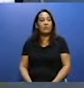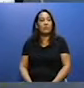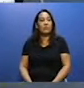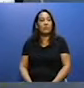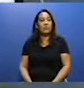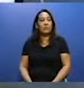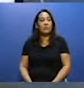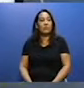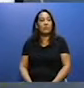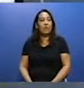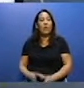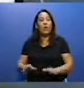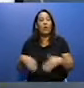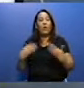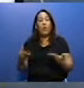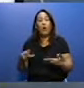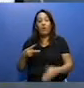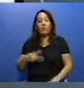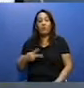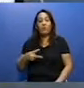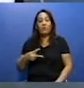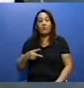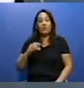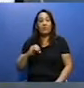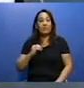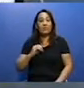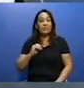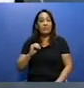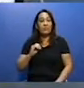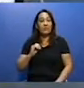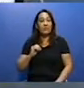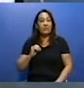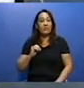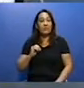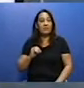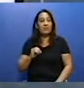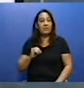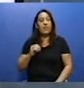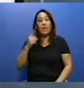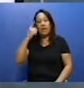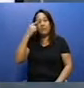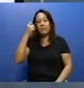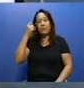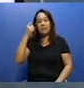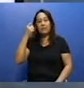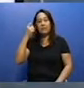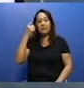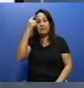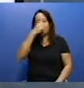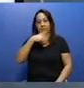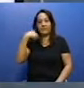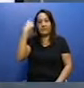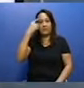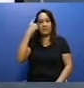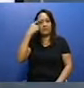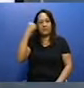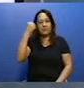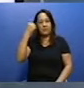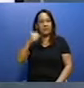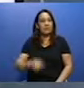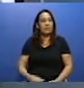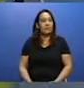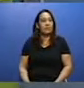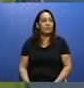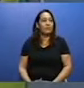que termina o motivo, gente? A piscadinha. Olha como ela foi